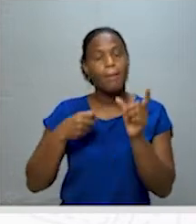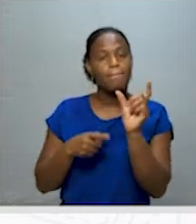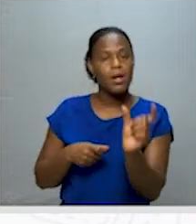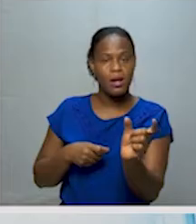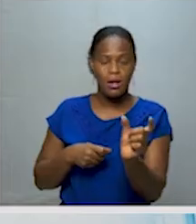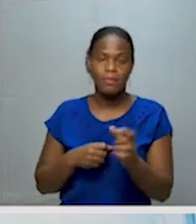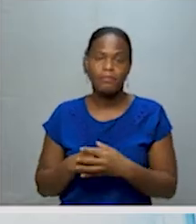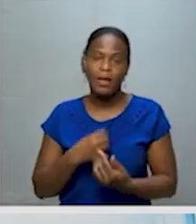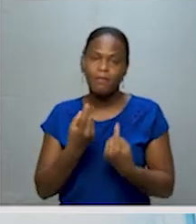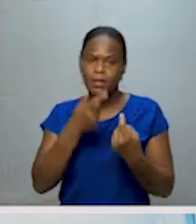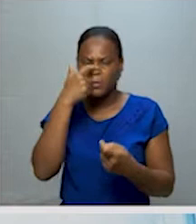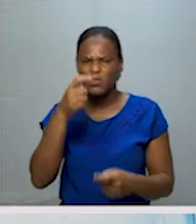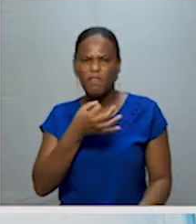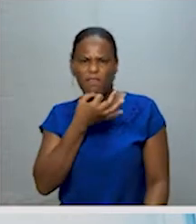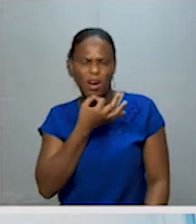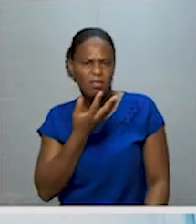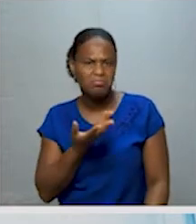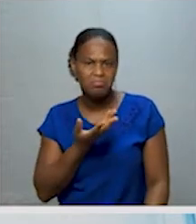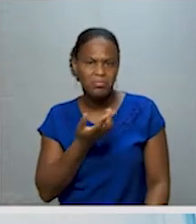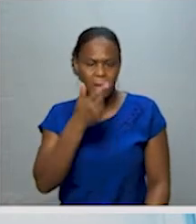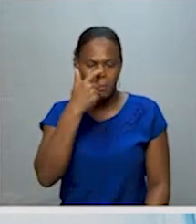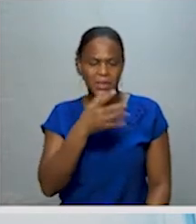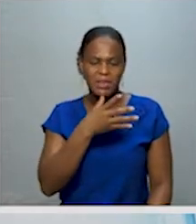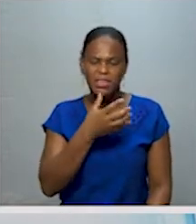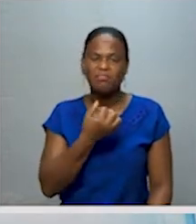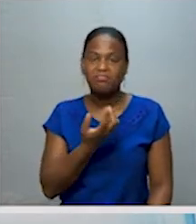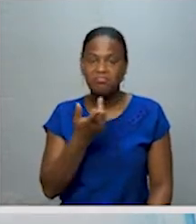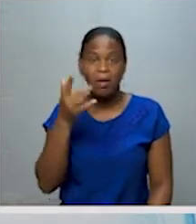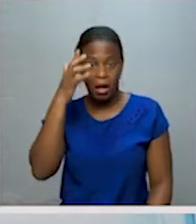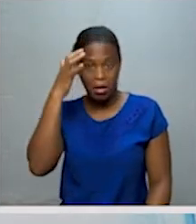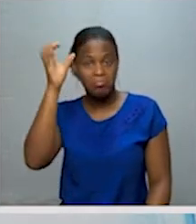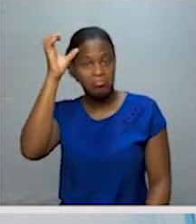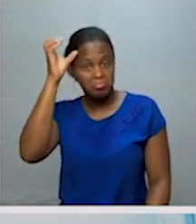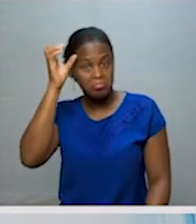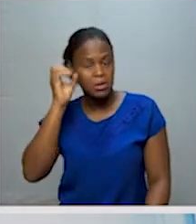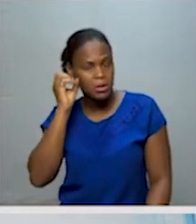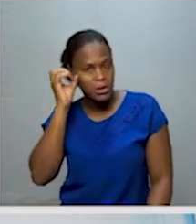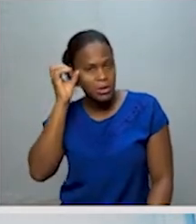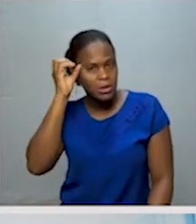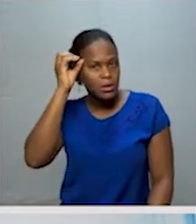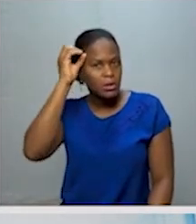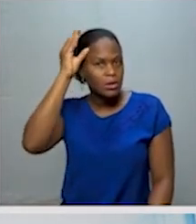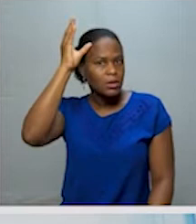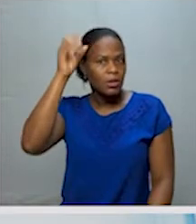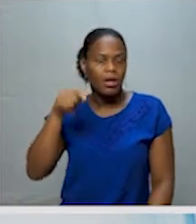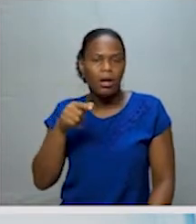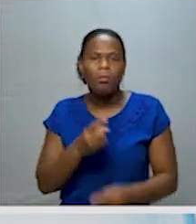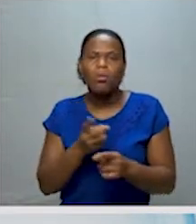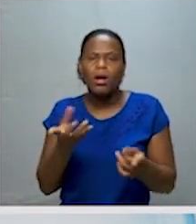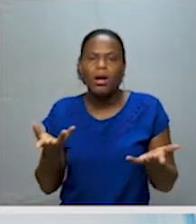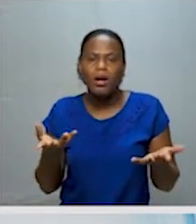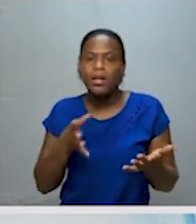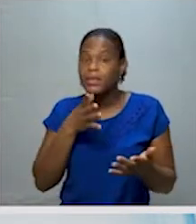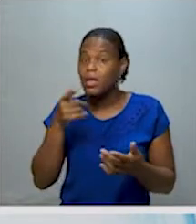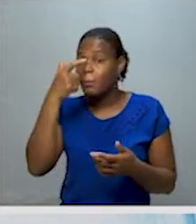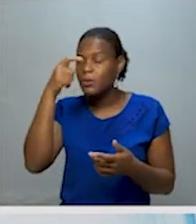lexical. Às vezes há pessoas que quando falam, a pessoa diz assim, essa pessoa é intelectual. Por que eles dizem isso? Porque a pessoa